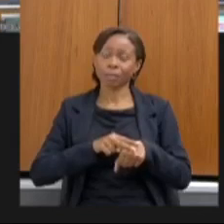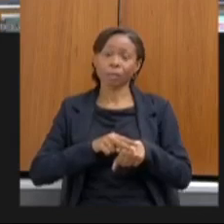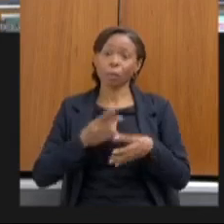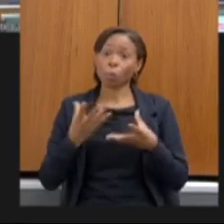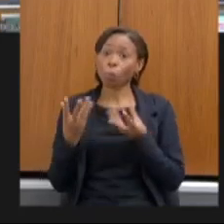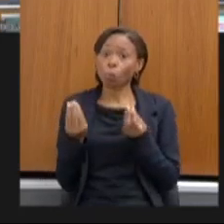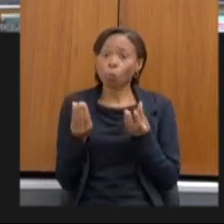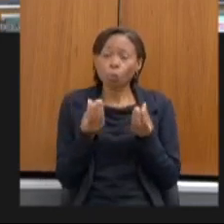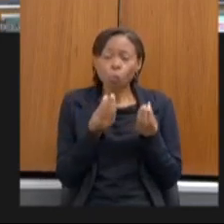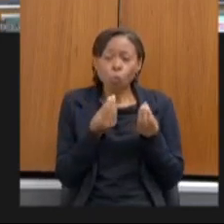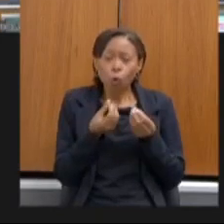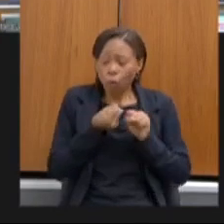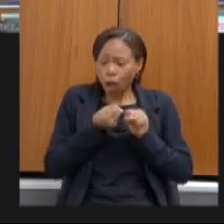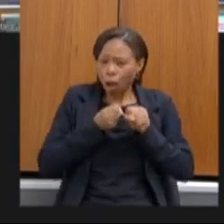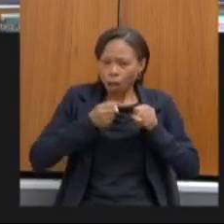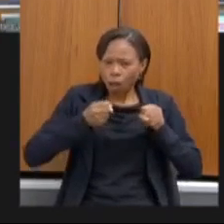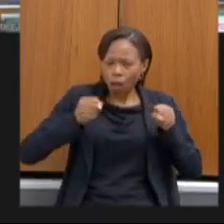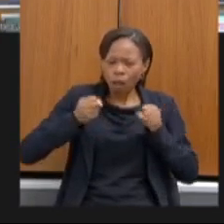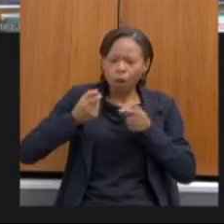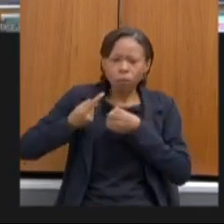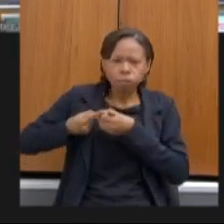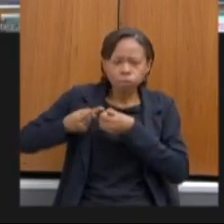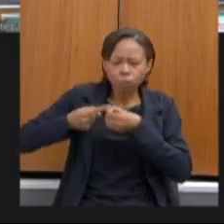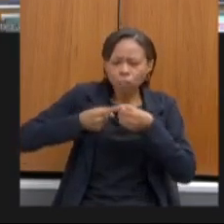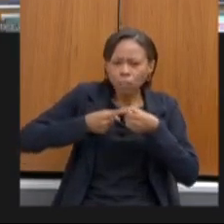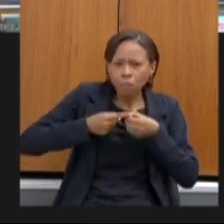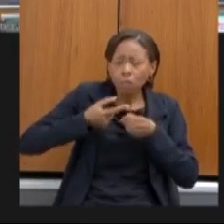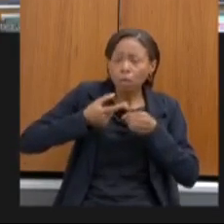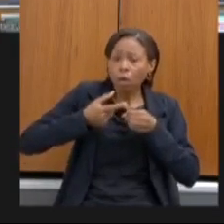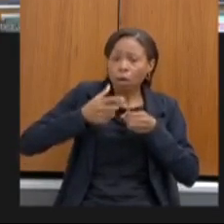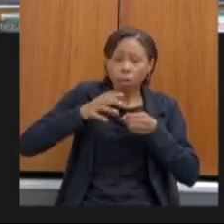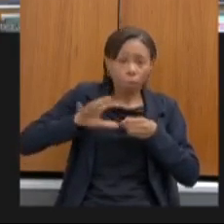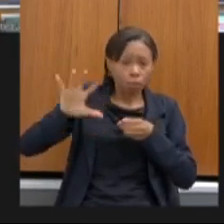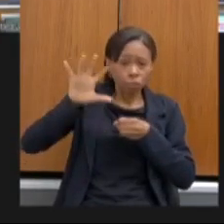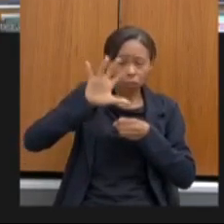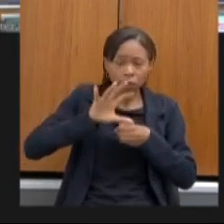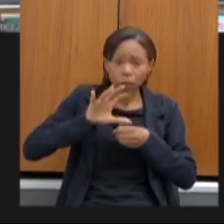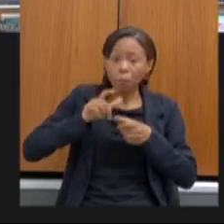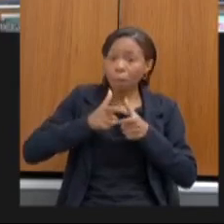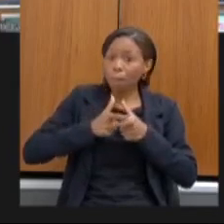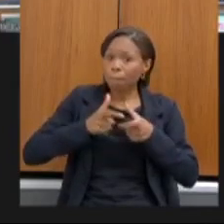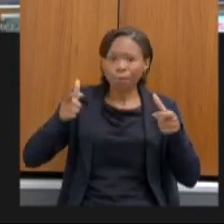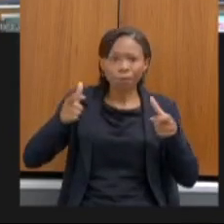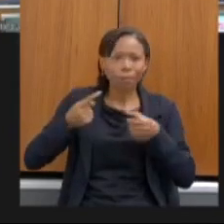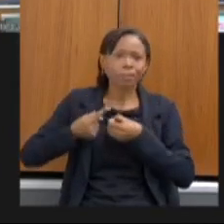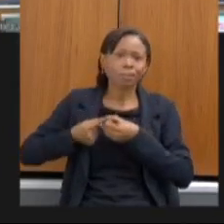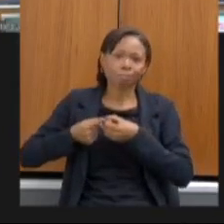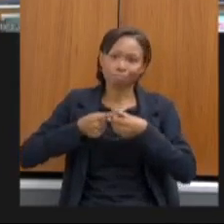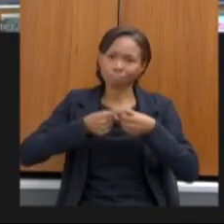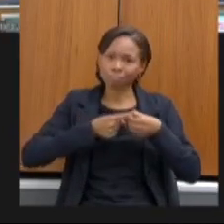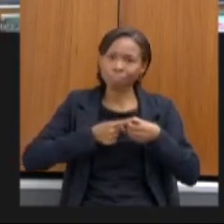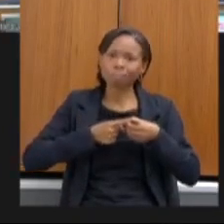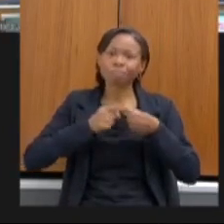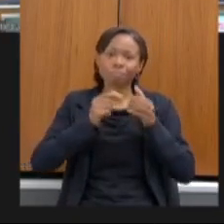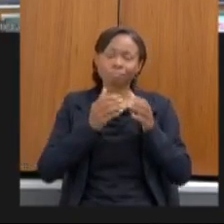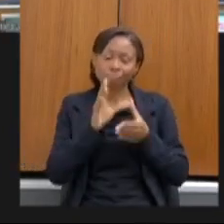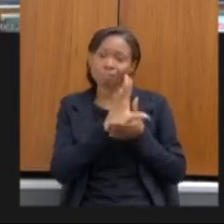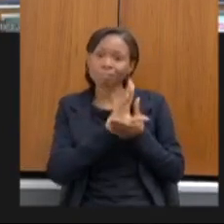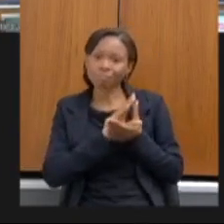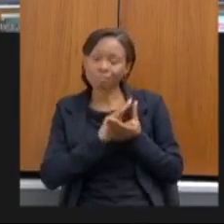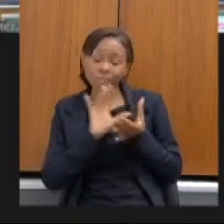macrorregiões é com o maior número de municípios aderidas E isso se